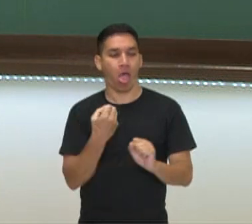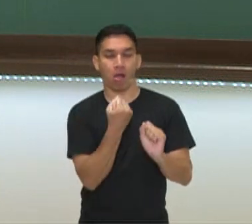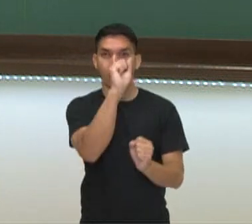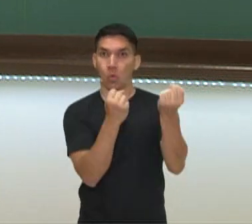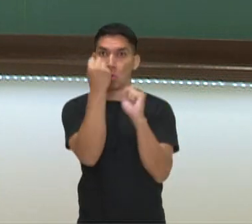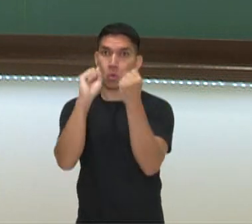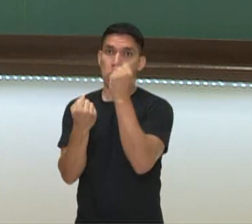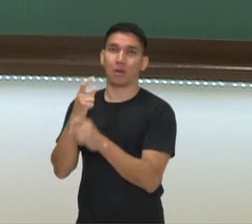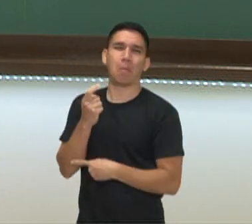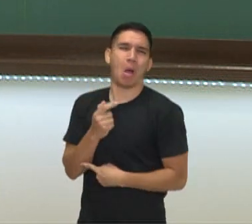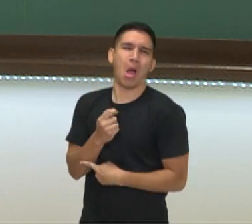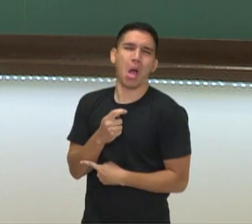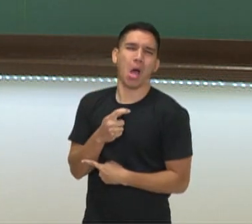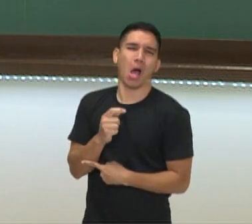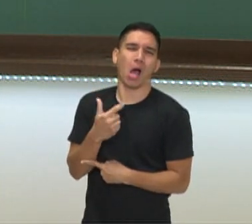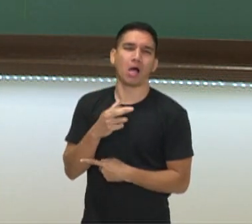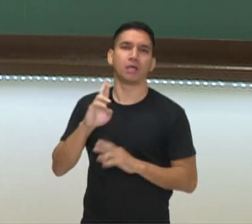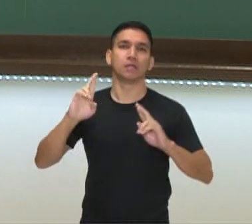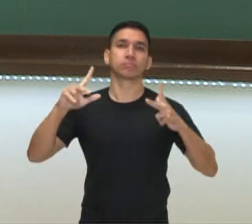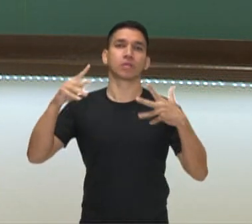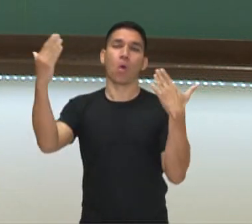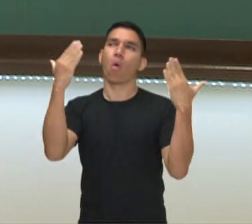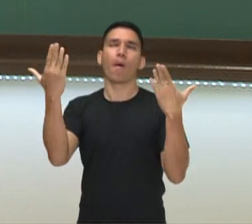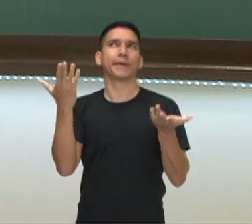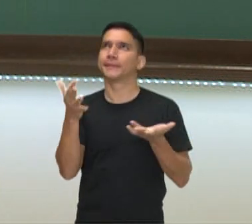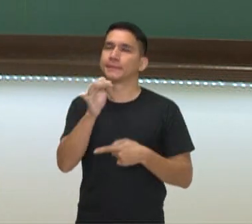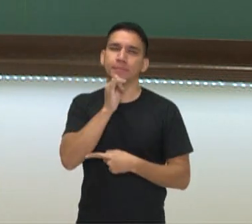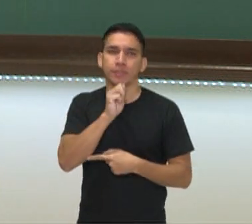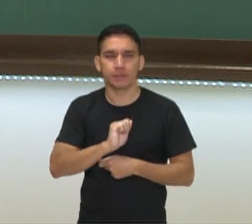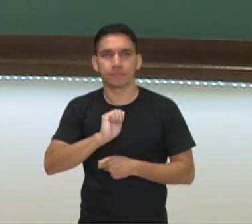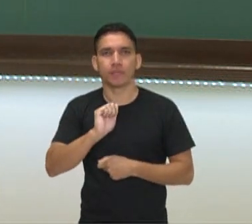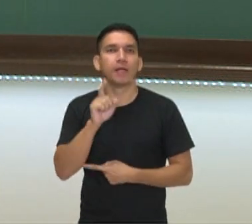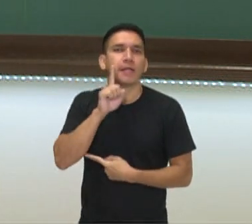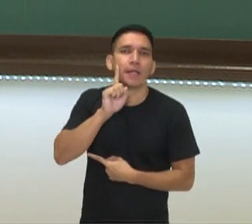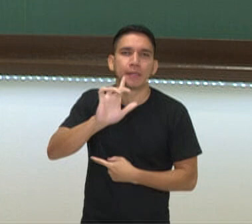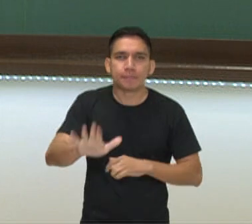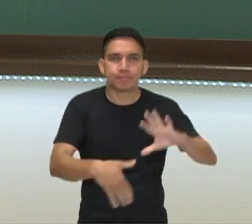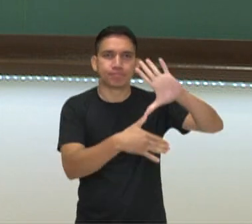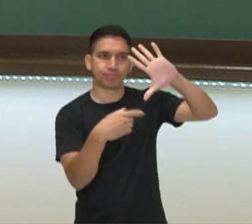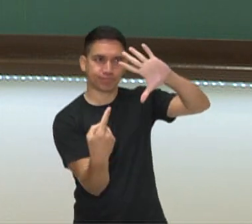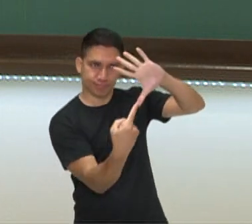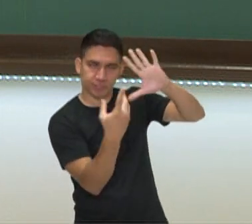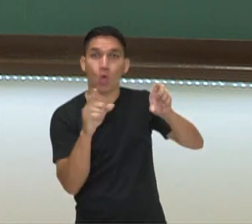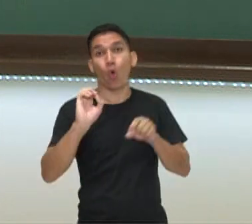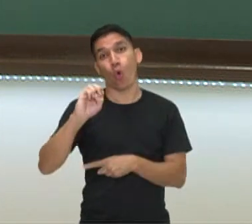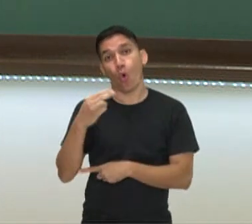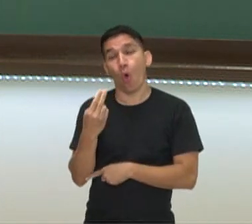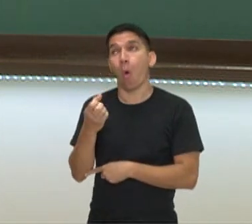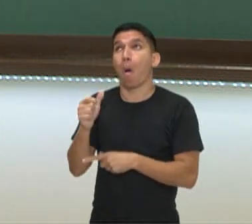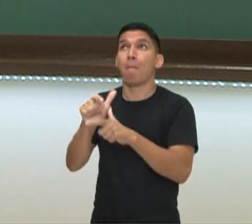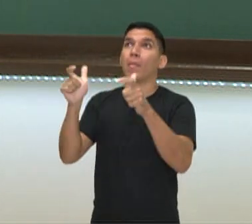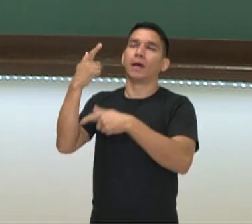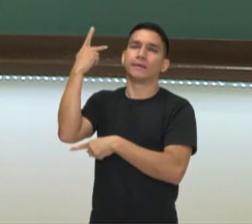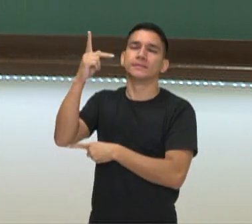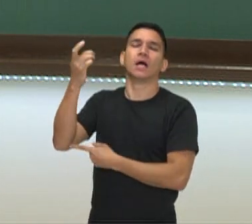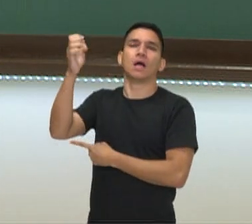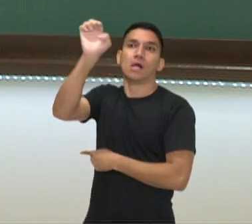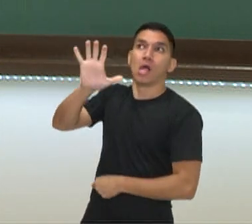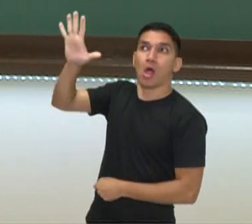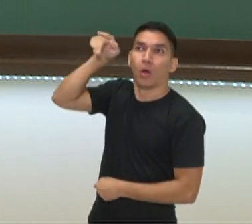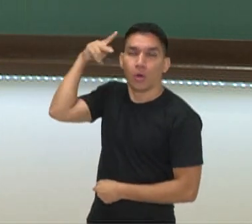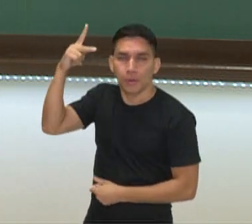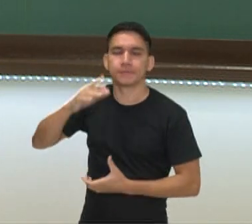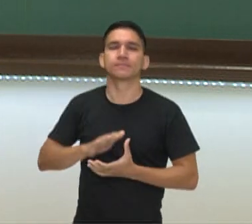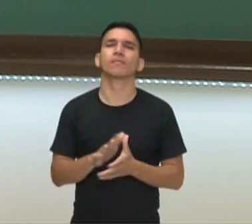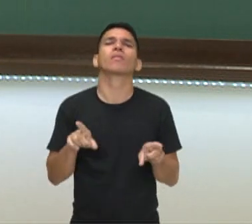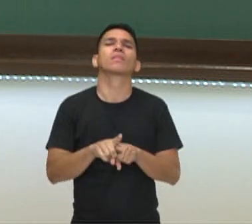era muito menor do que potências, por exemplo, como os Estados Unidos da América ou como boa parte da Europa, né? Havíamos